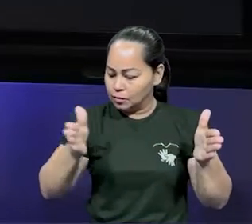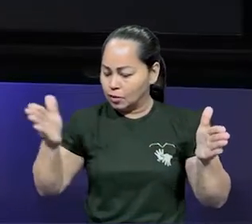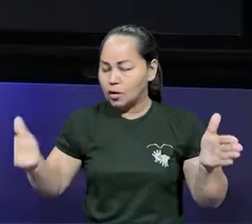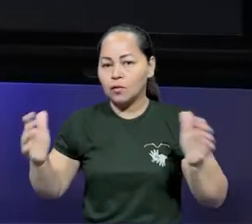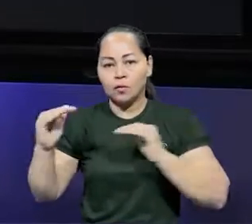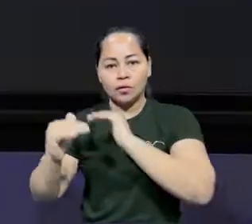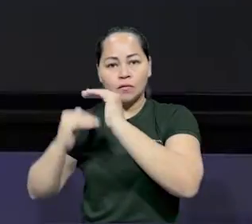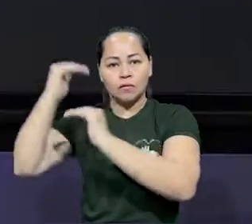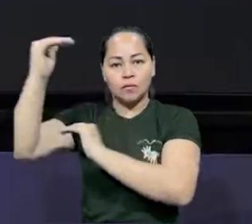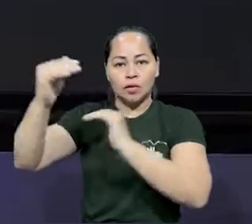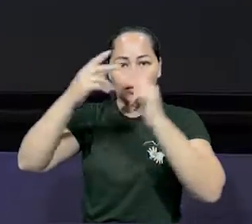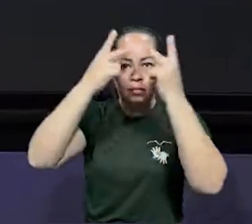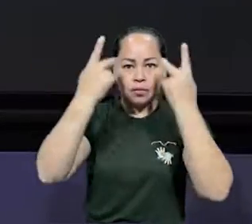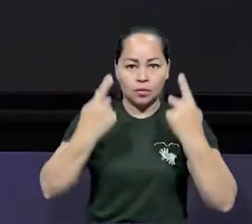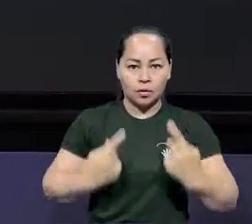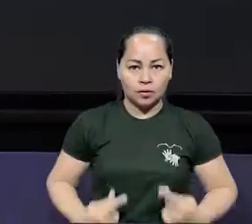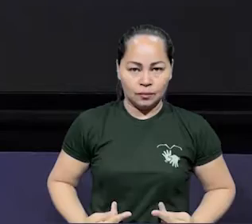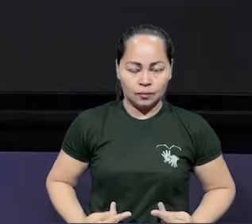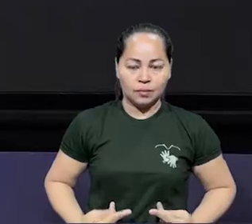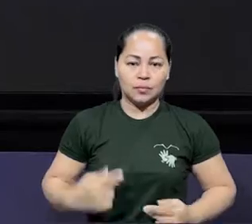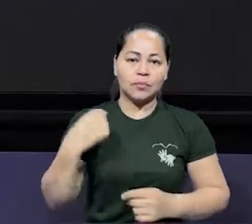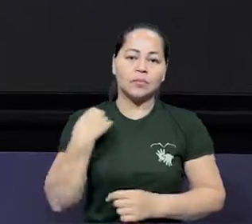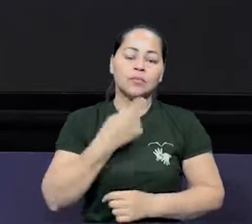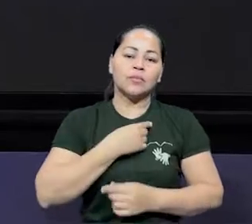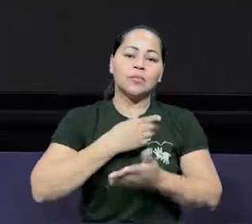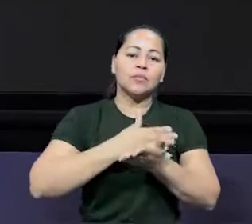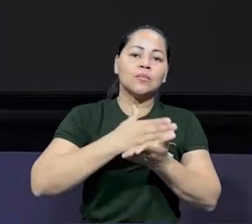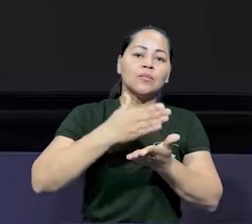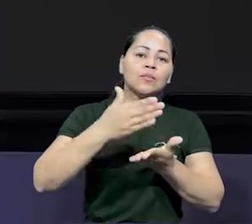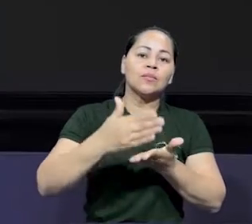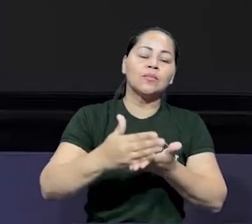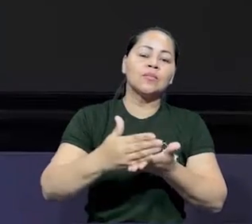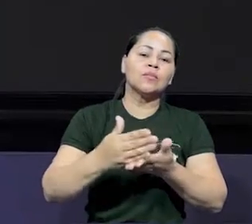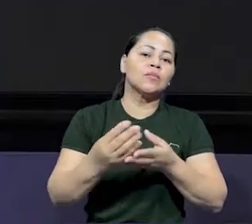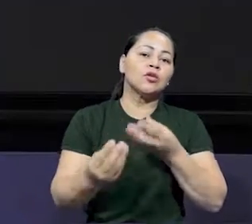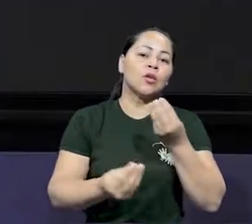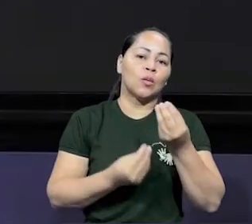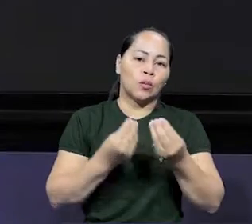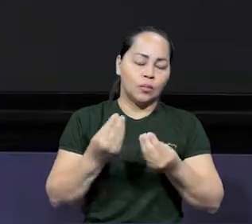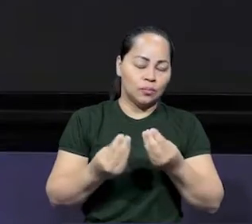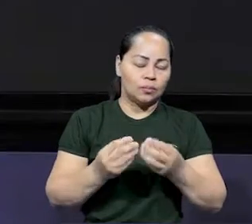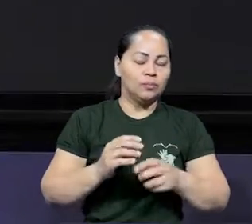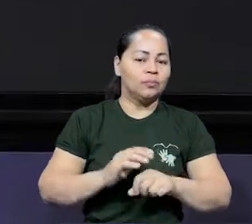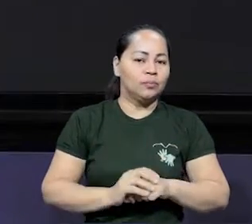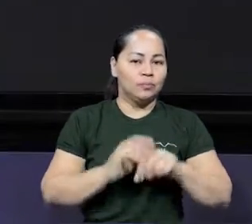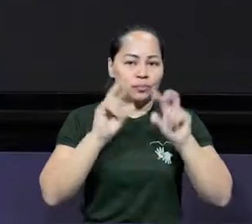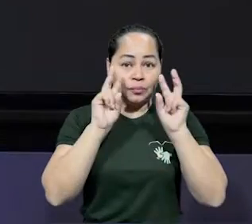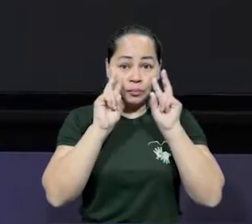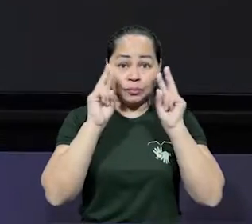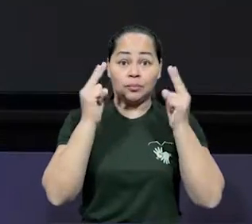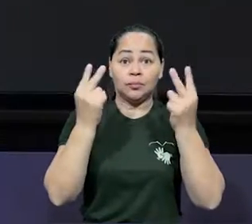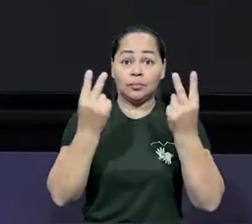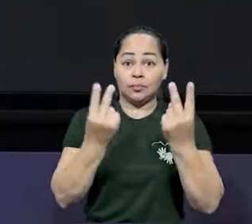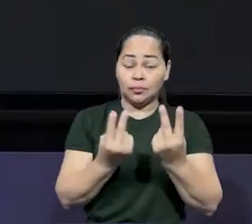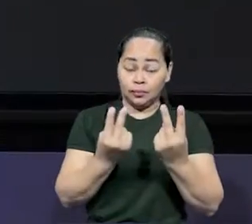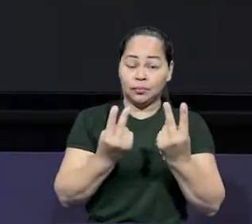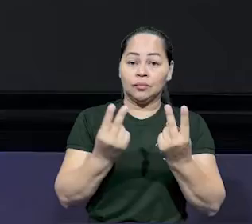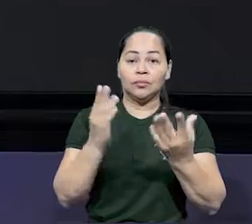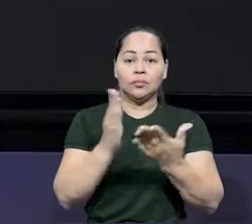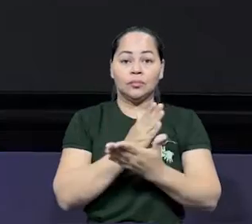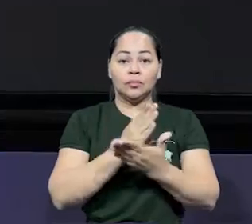desenvolvimento. Nós iniciaremos com um reconhecimento de